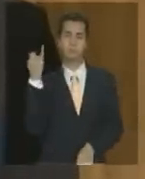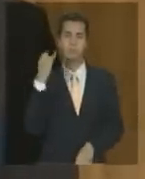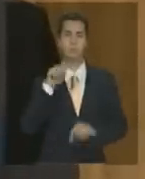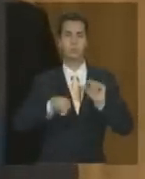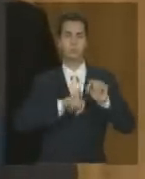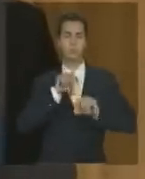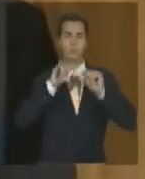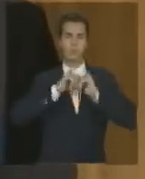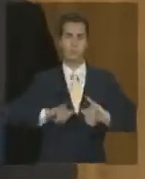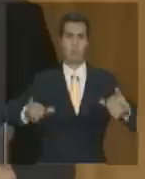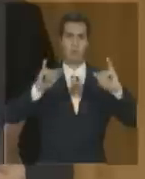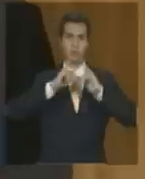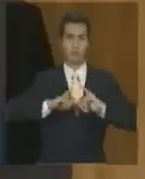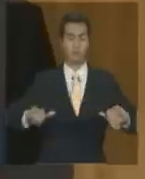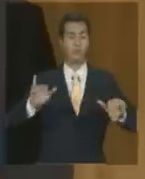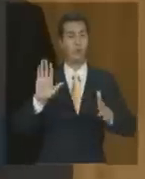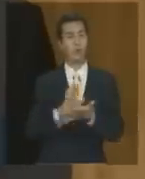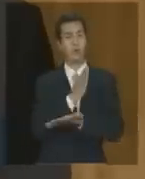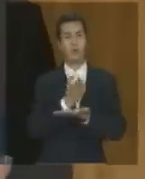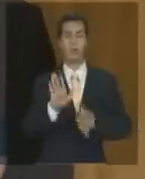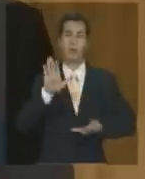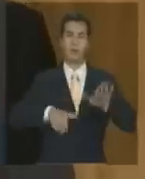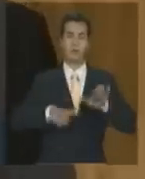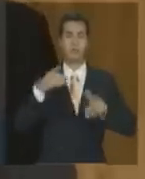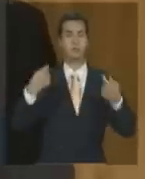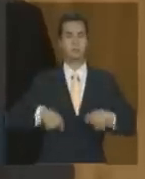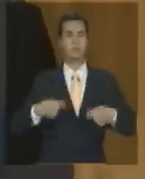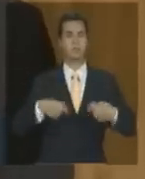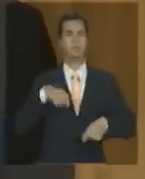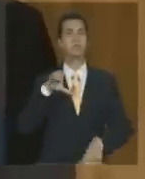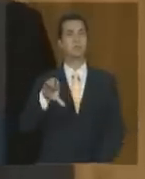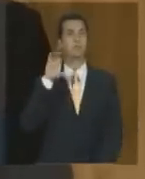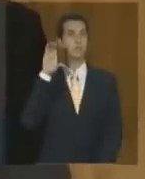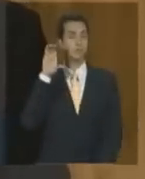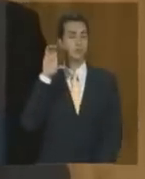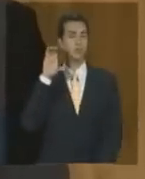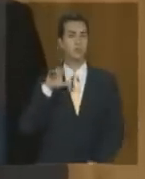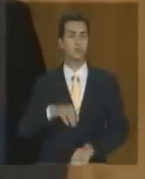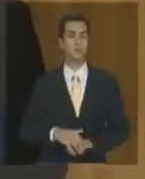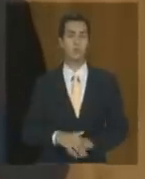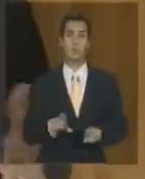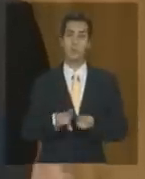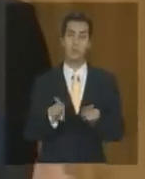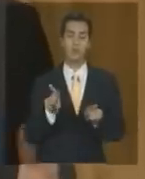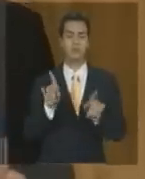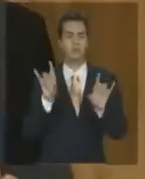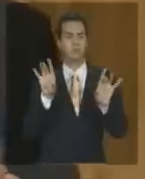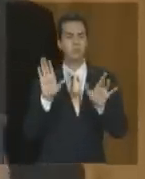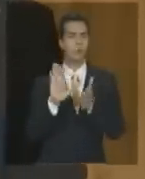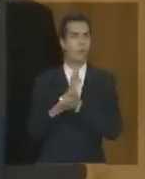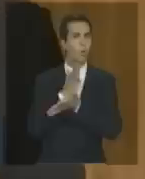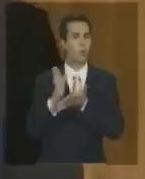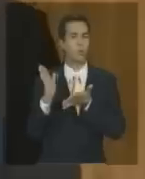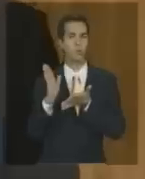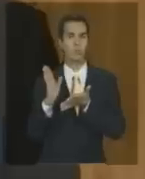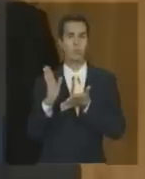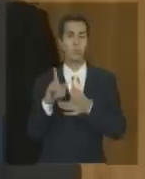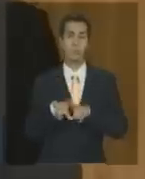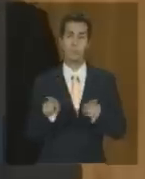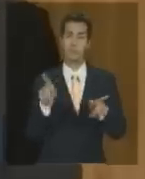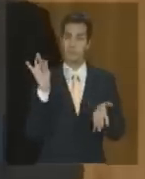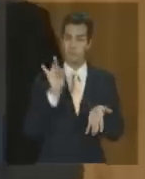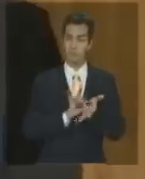a informação em segredo, mas isso deve ser fatos raros, mas a regra geral deve ser